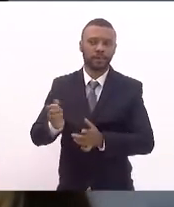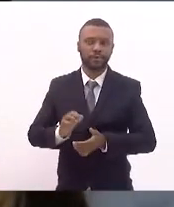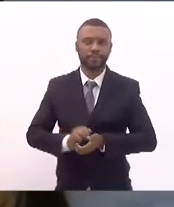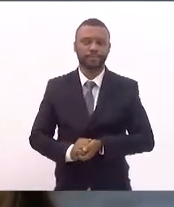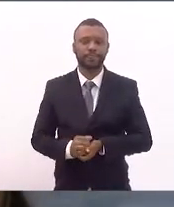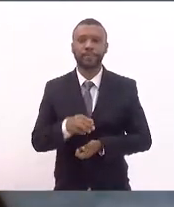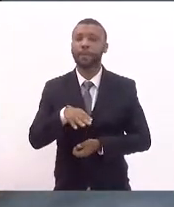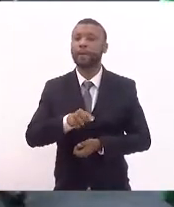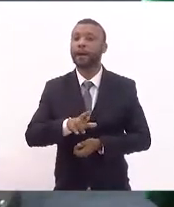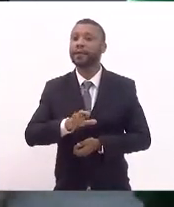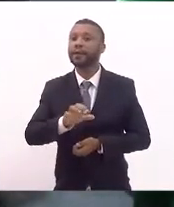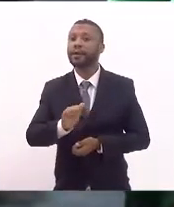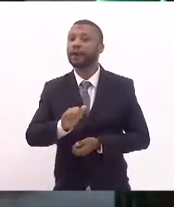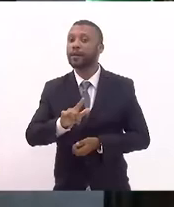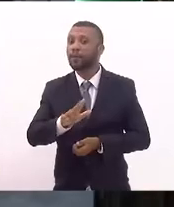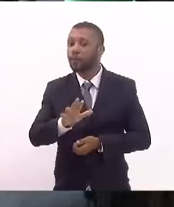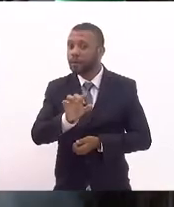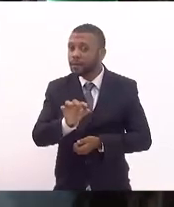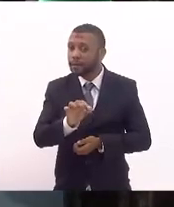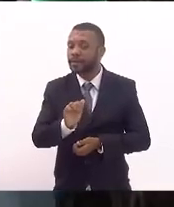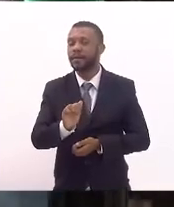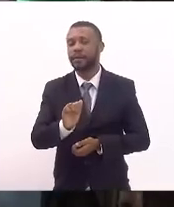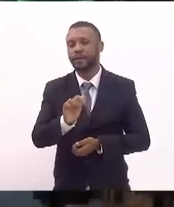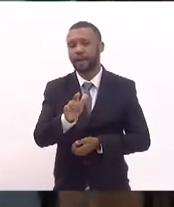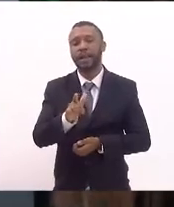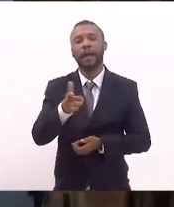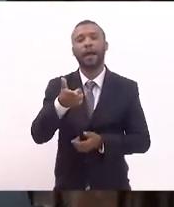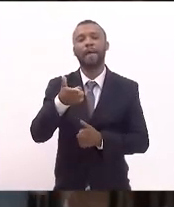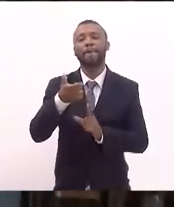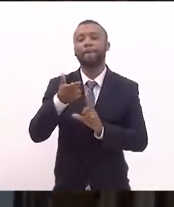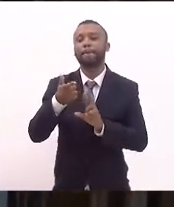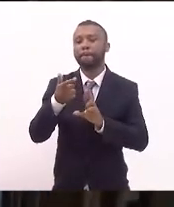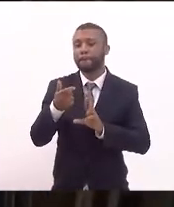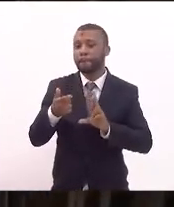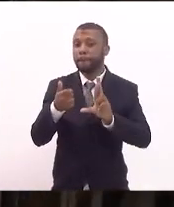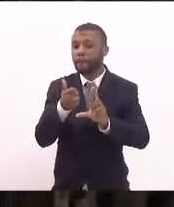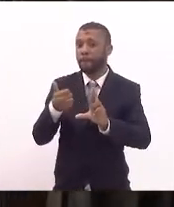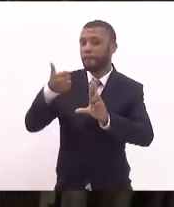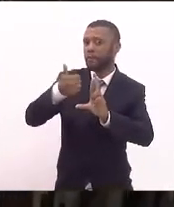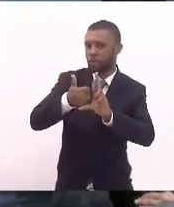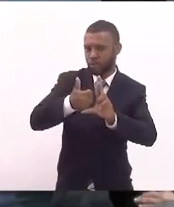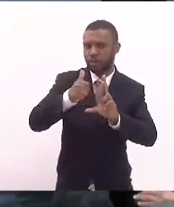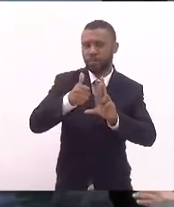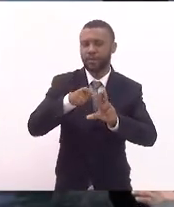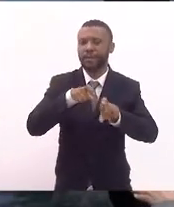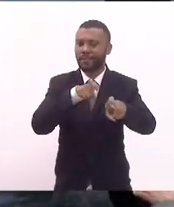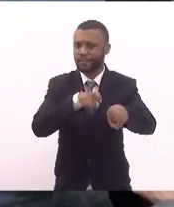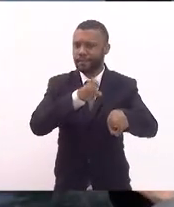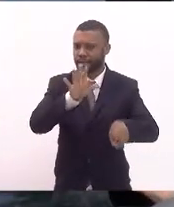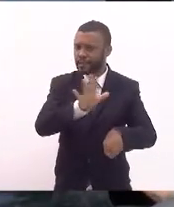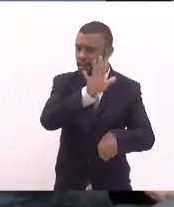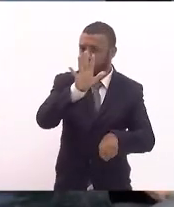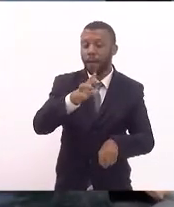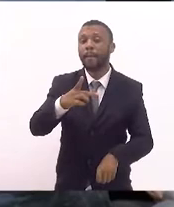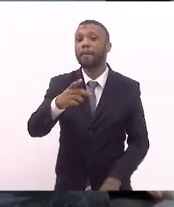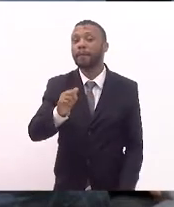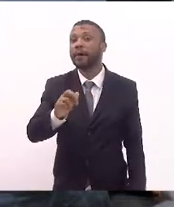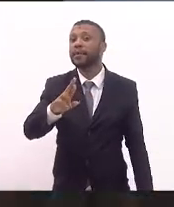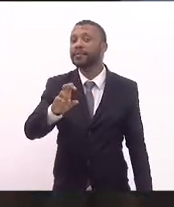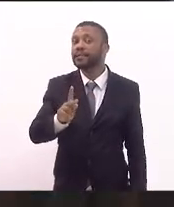Maria Luísa de Mendonça, procuradora da Fazenda Nacional. Patrick Azevedo, policial